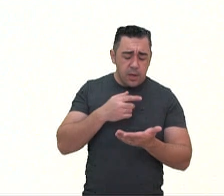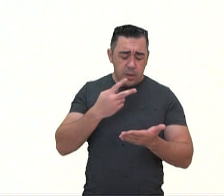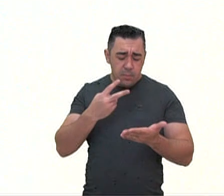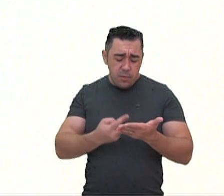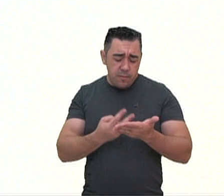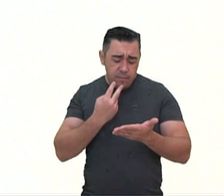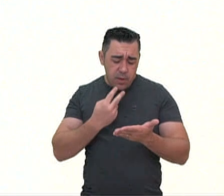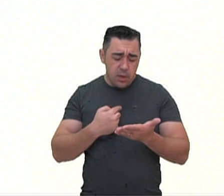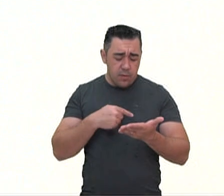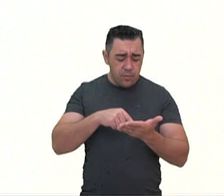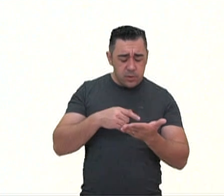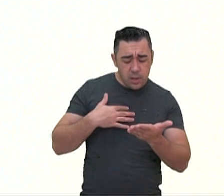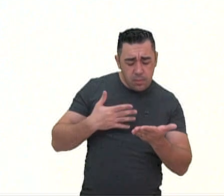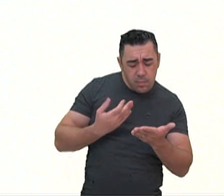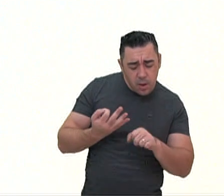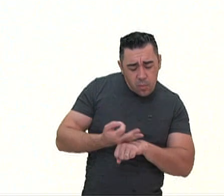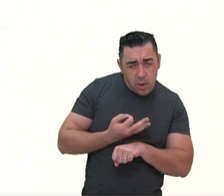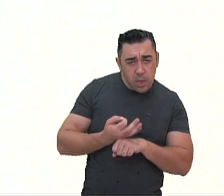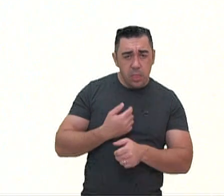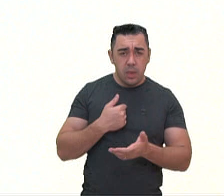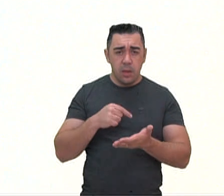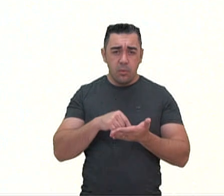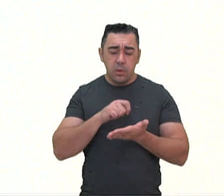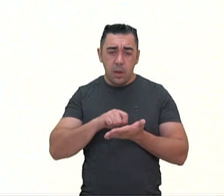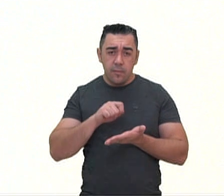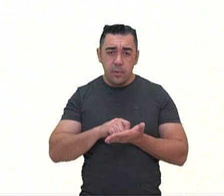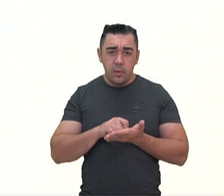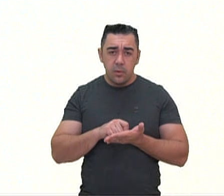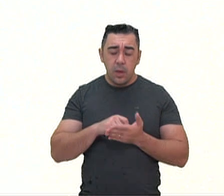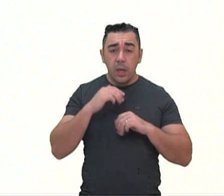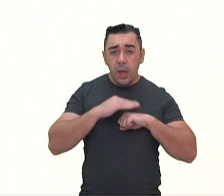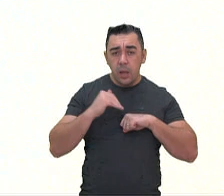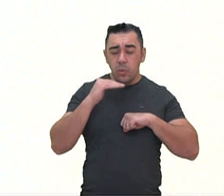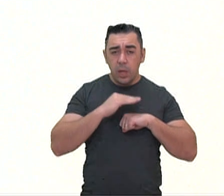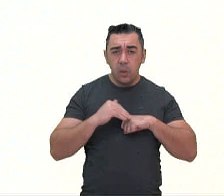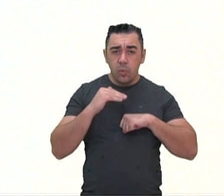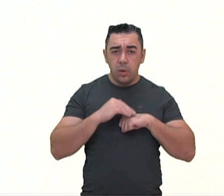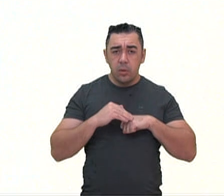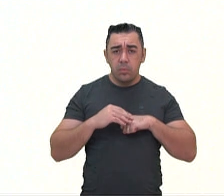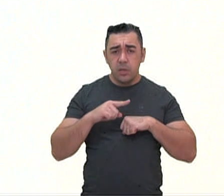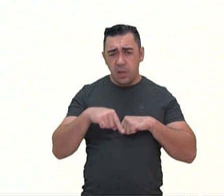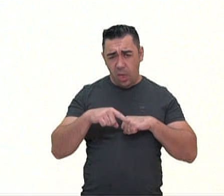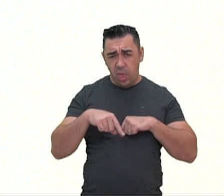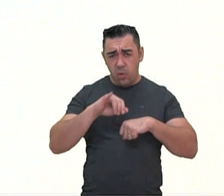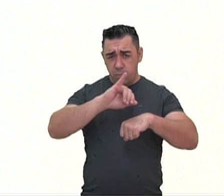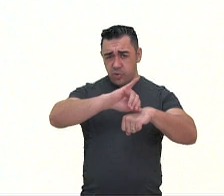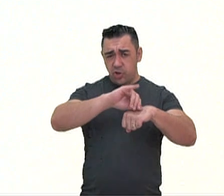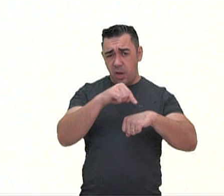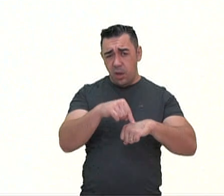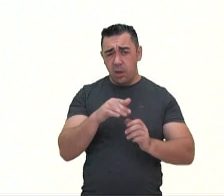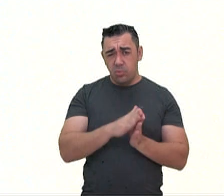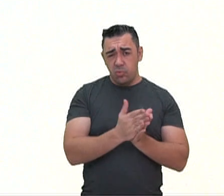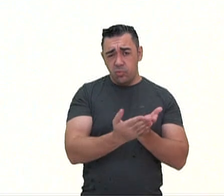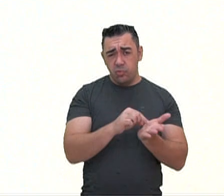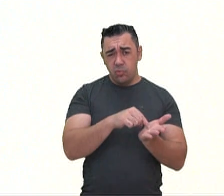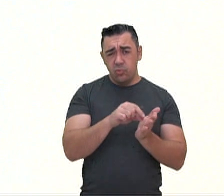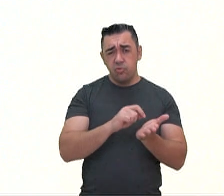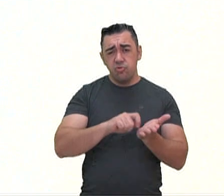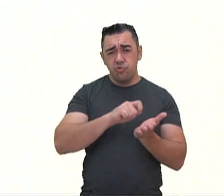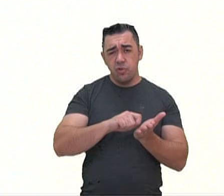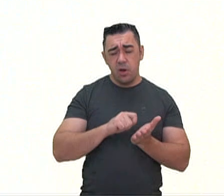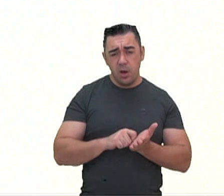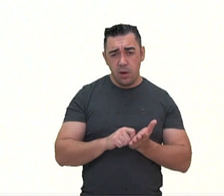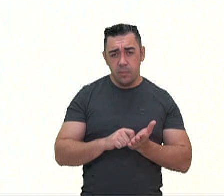escuta, você que me aguenta, né? Ai, meu querido, assim, né? Referentes